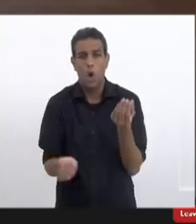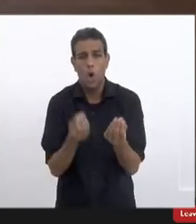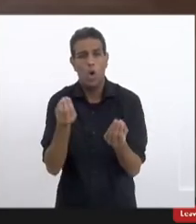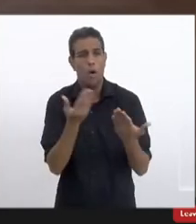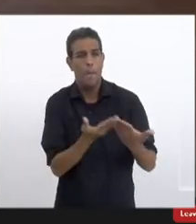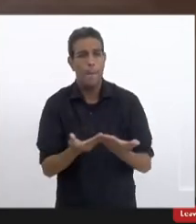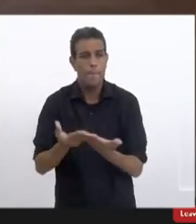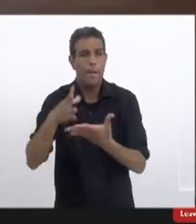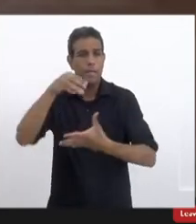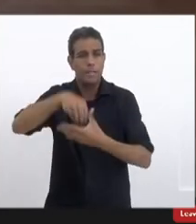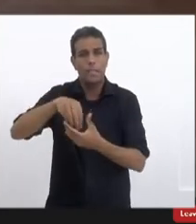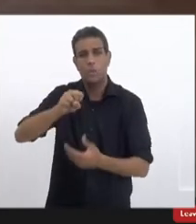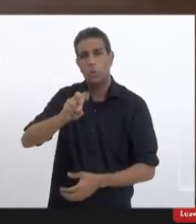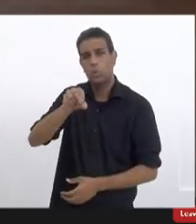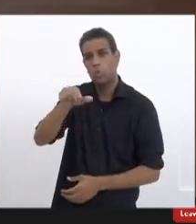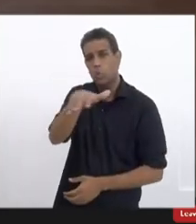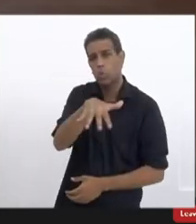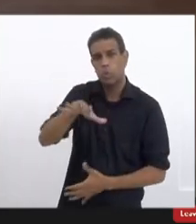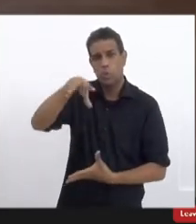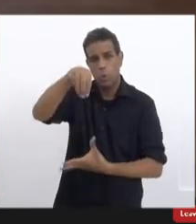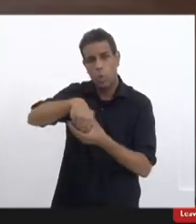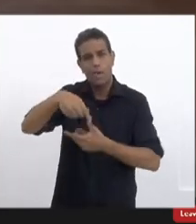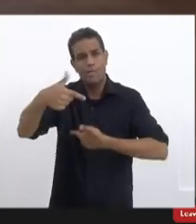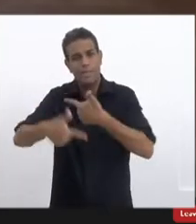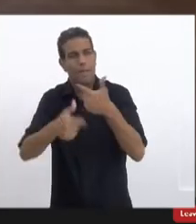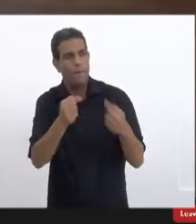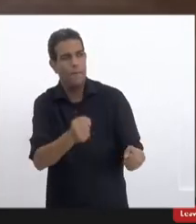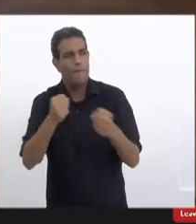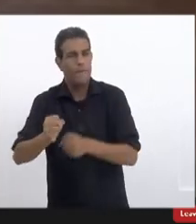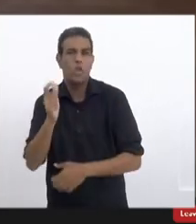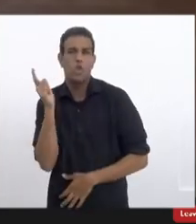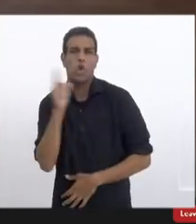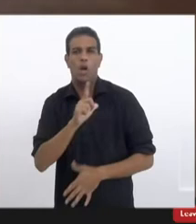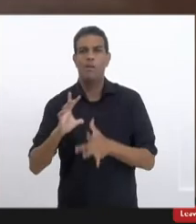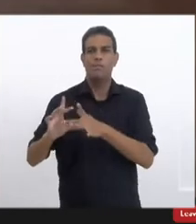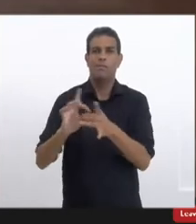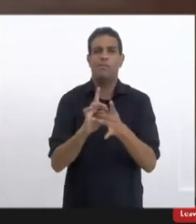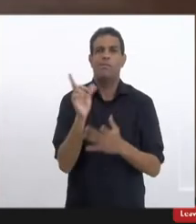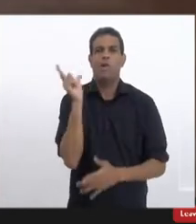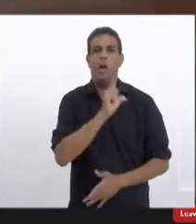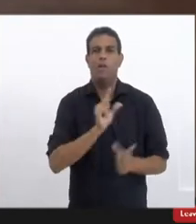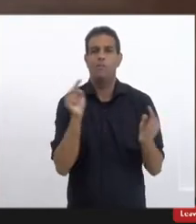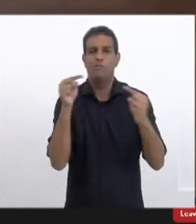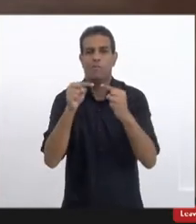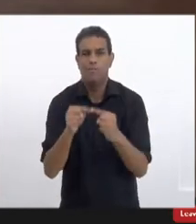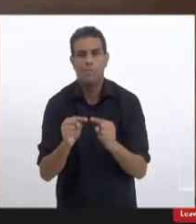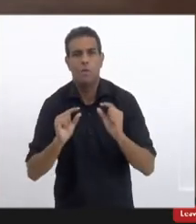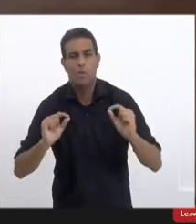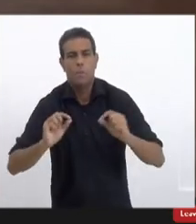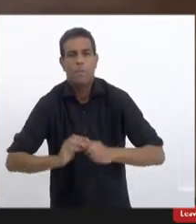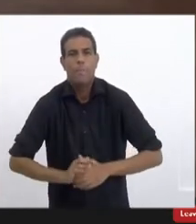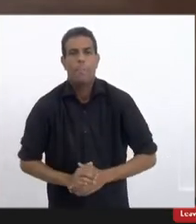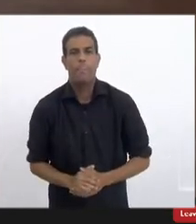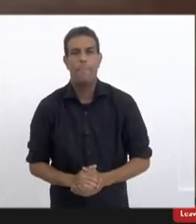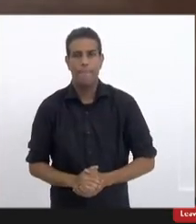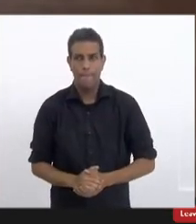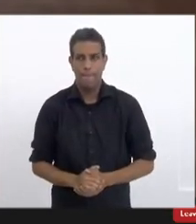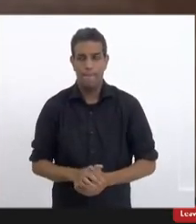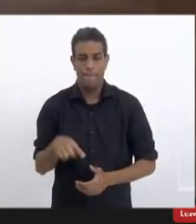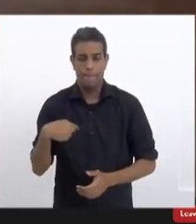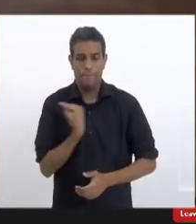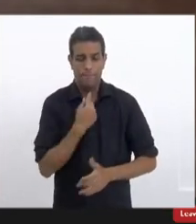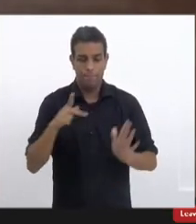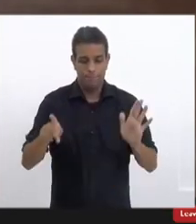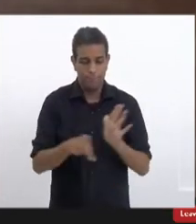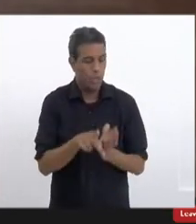manda o SUS, e como ele deve trabalhar para fortalecer pela rede de atenção psicossocial no nosso